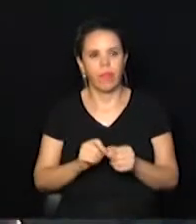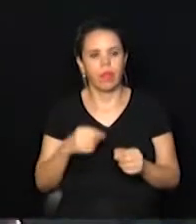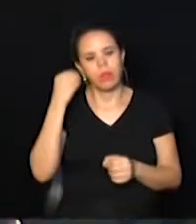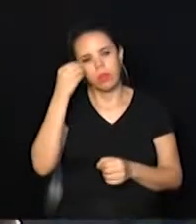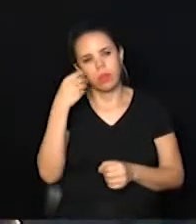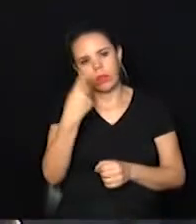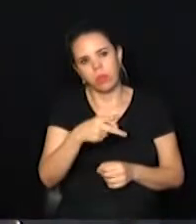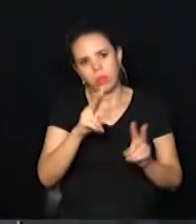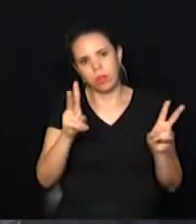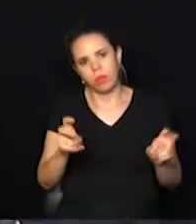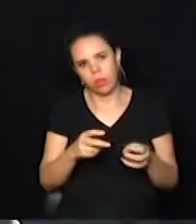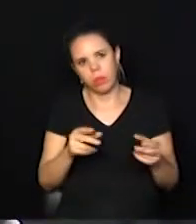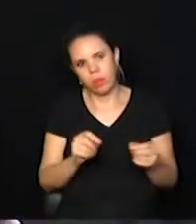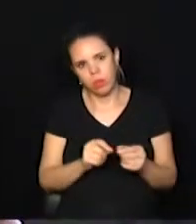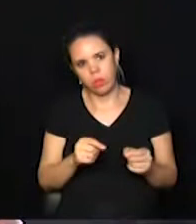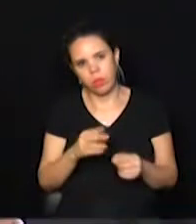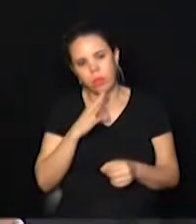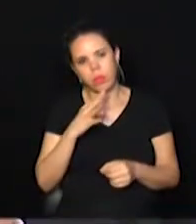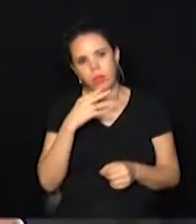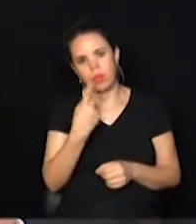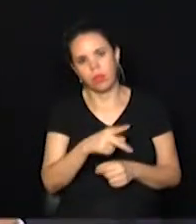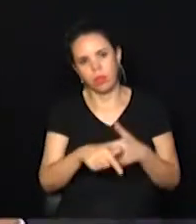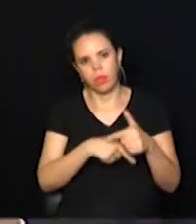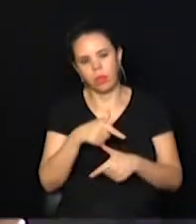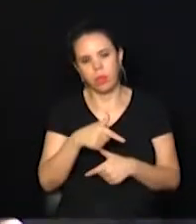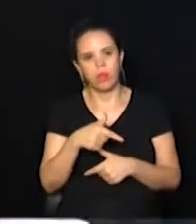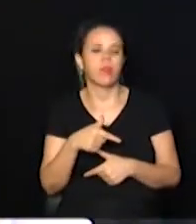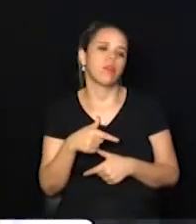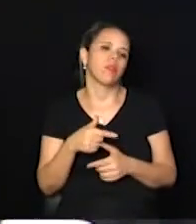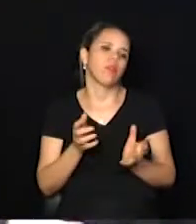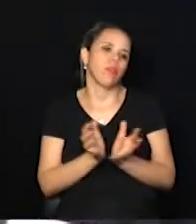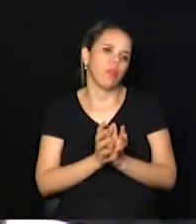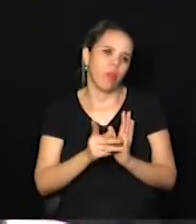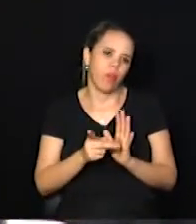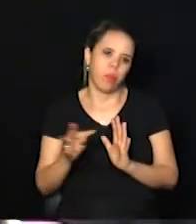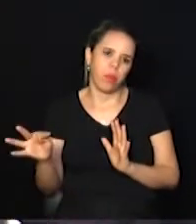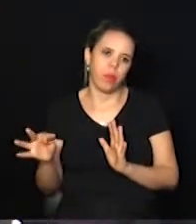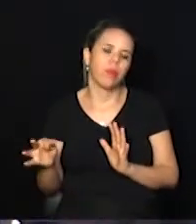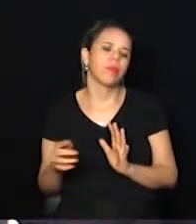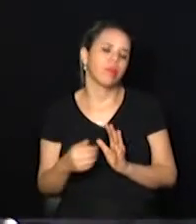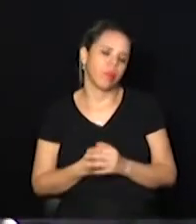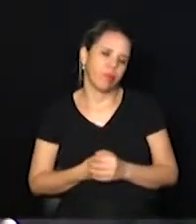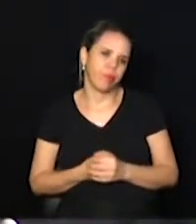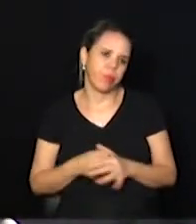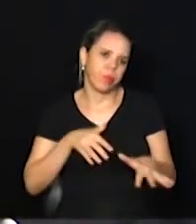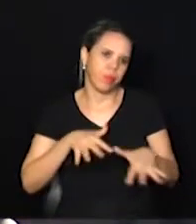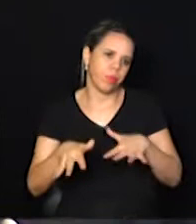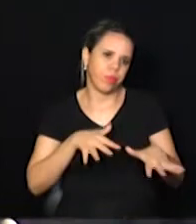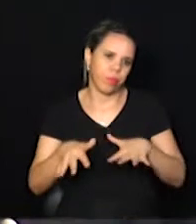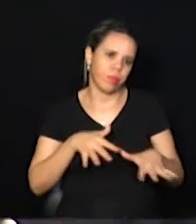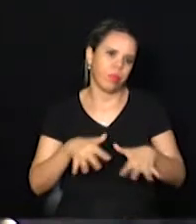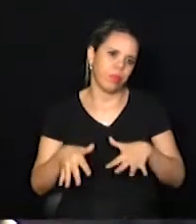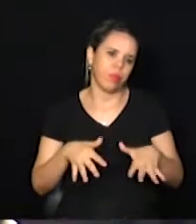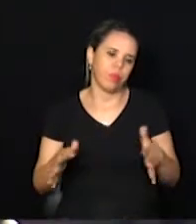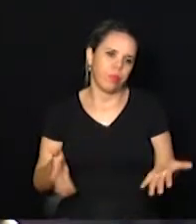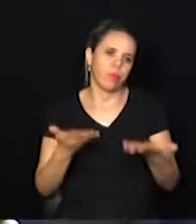conhecimento a relação, conhecimento da academia, com um partido político, PT, e com o movimento social, e levou